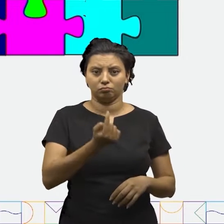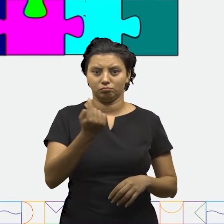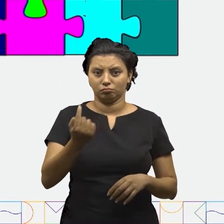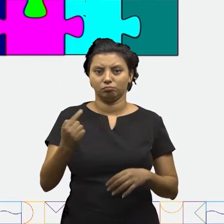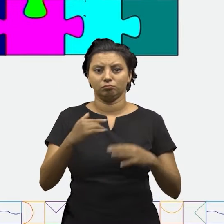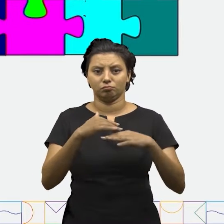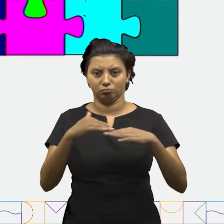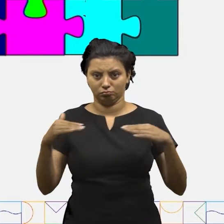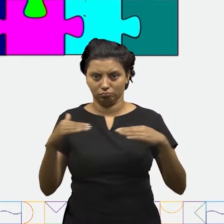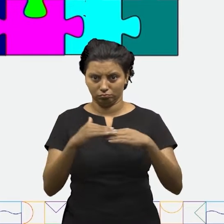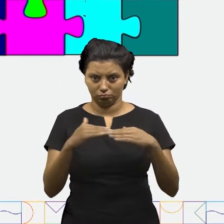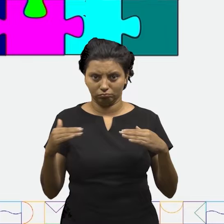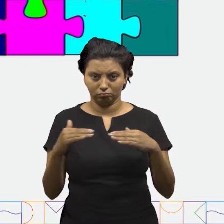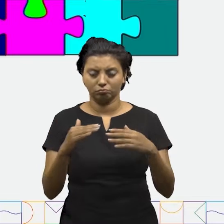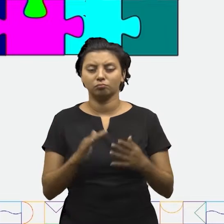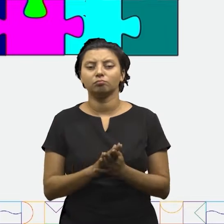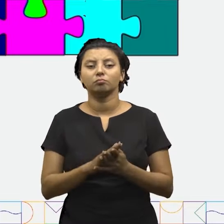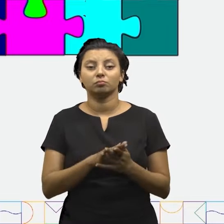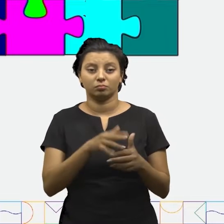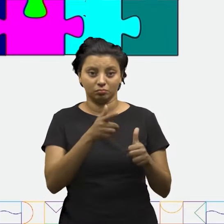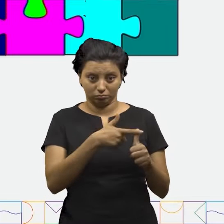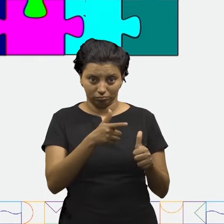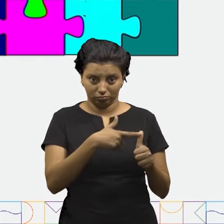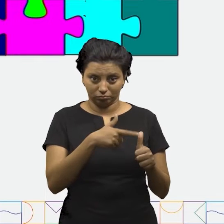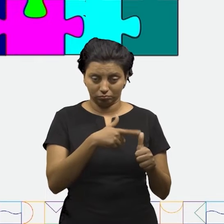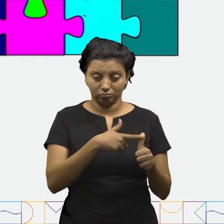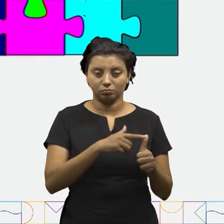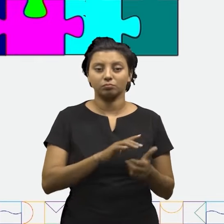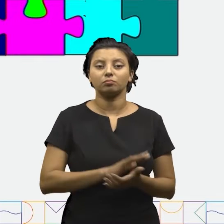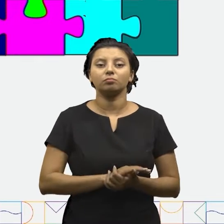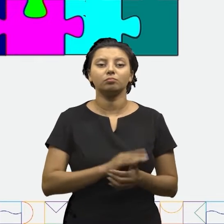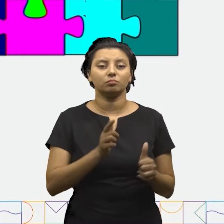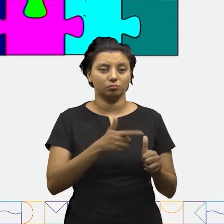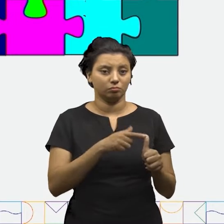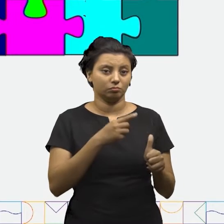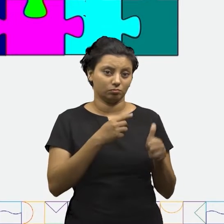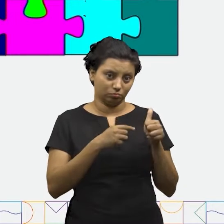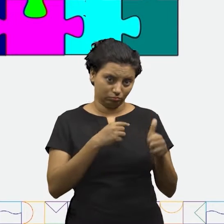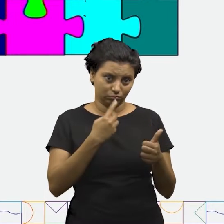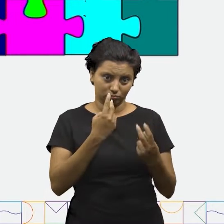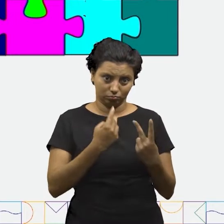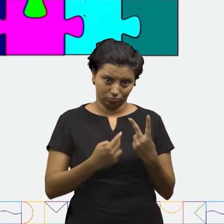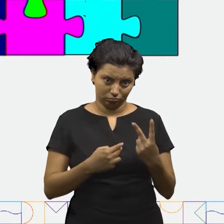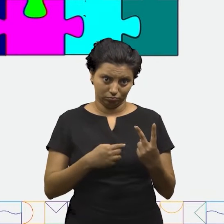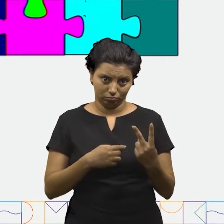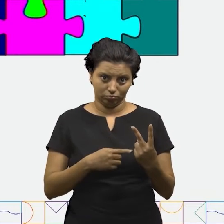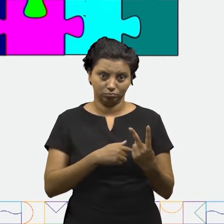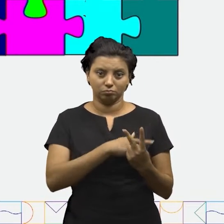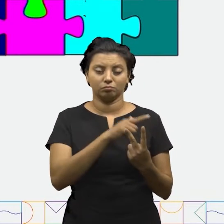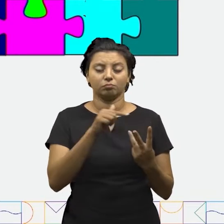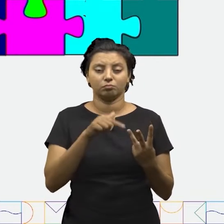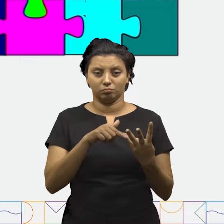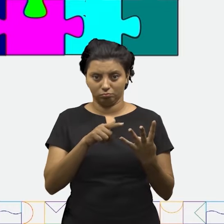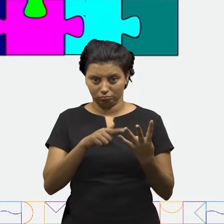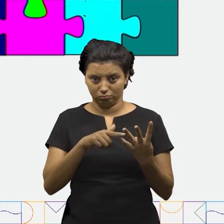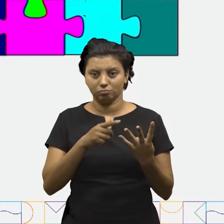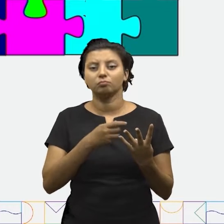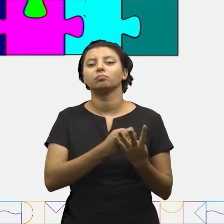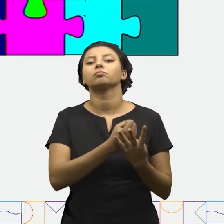nas bases, a partir do primeiro quebra-cabeça, que tinha 2 peças.